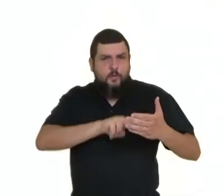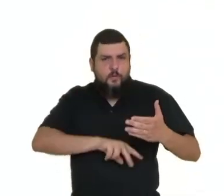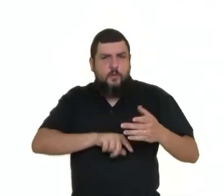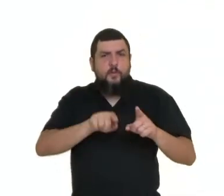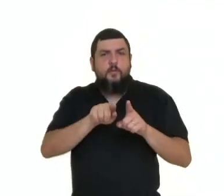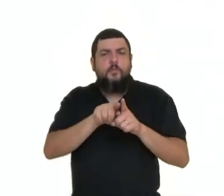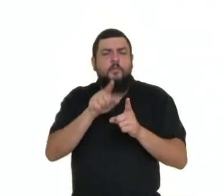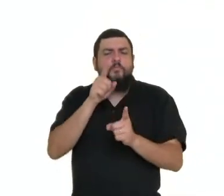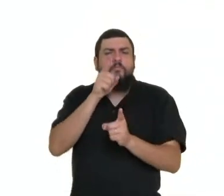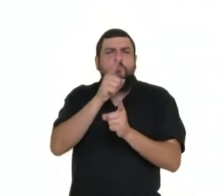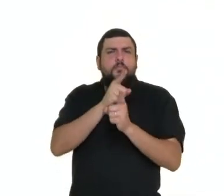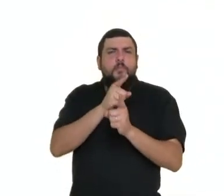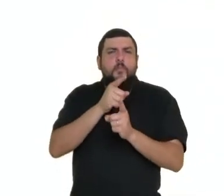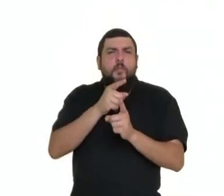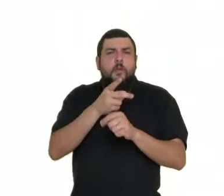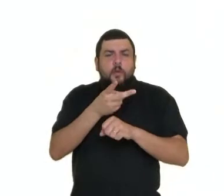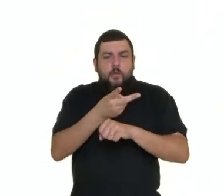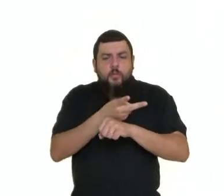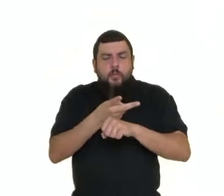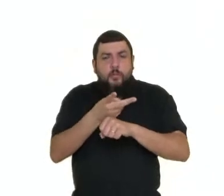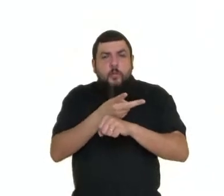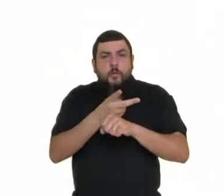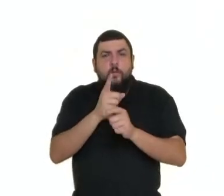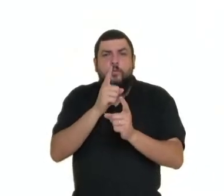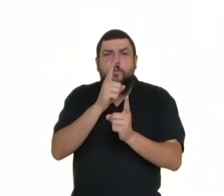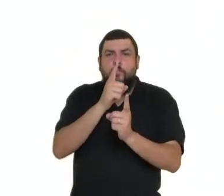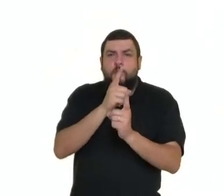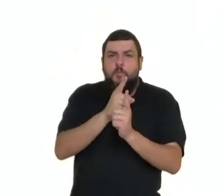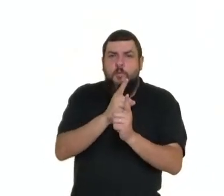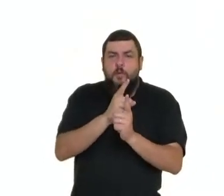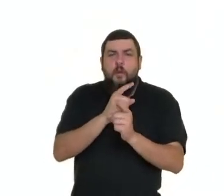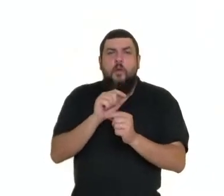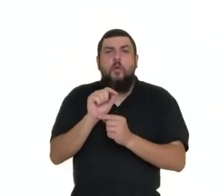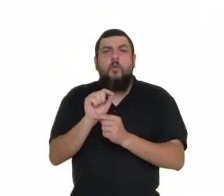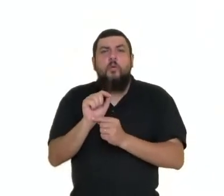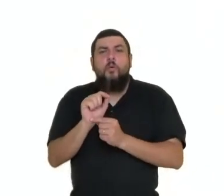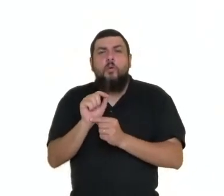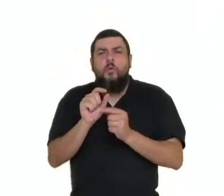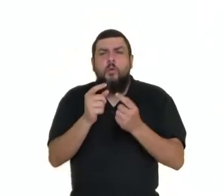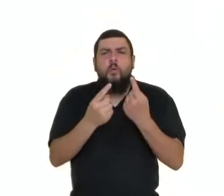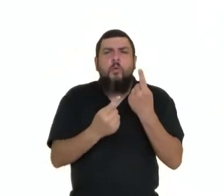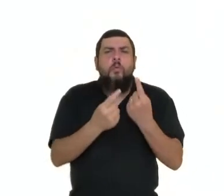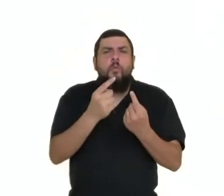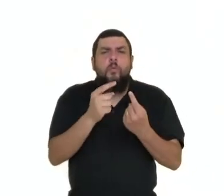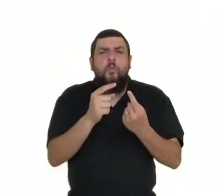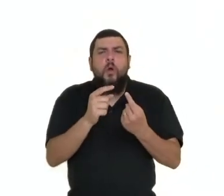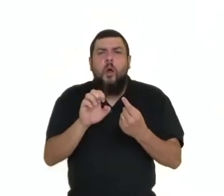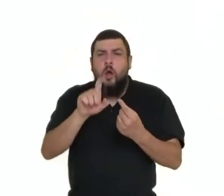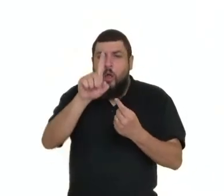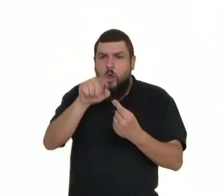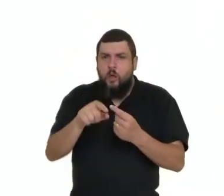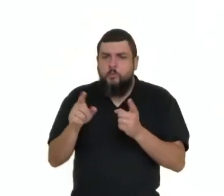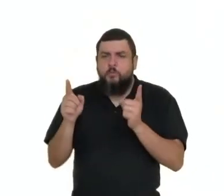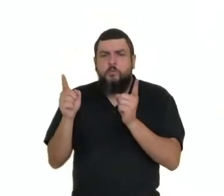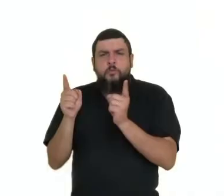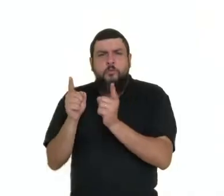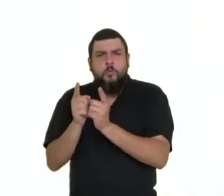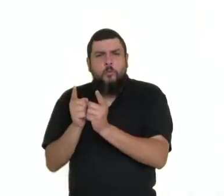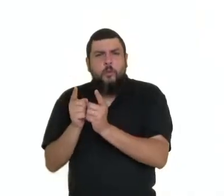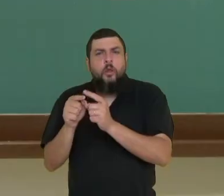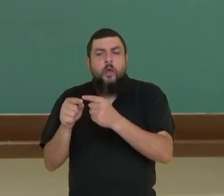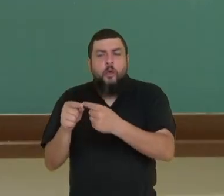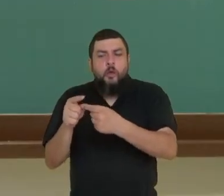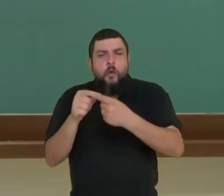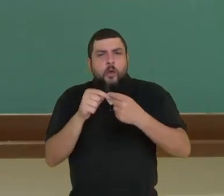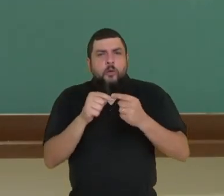os diminutivos e ou seja, decir aí, vocês vão dizer de qual palavra deriva.